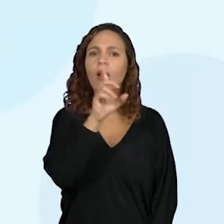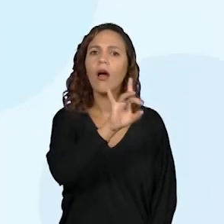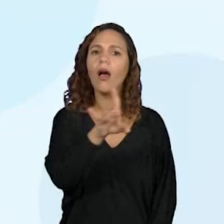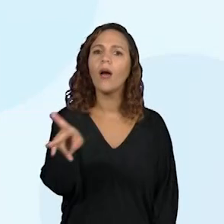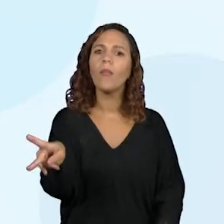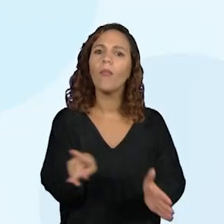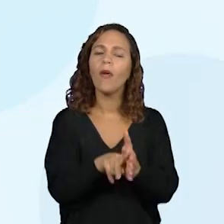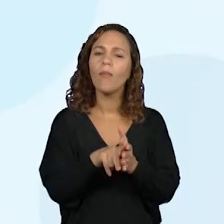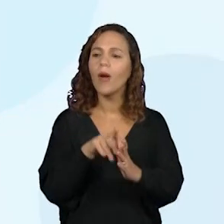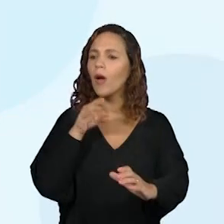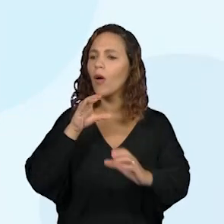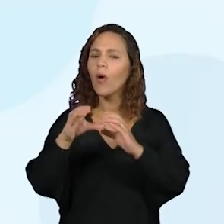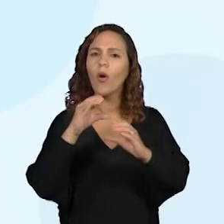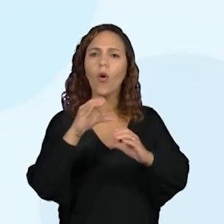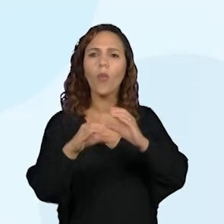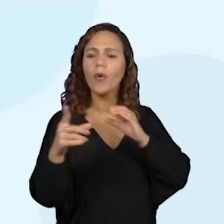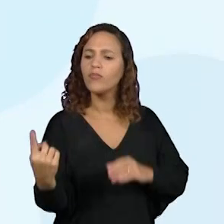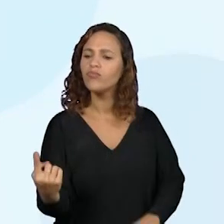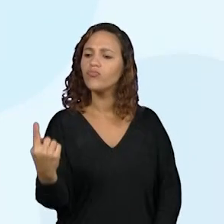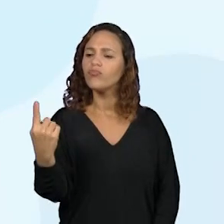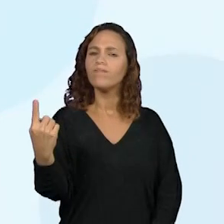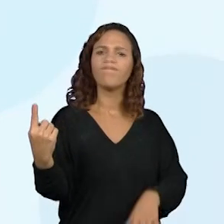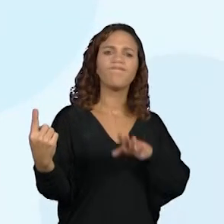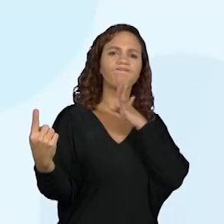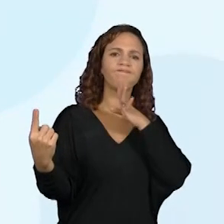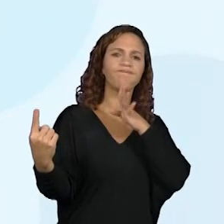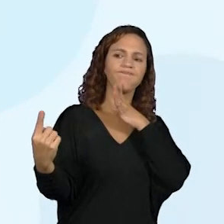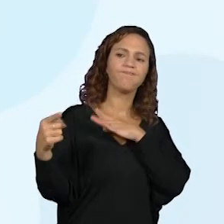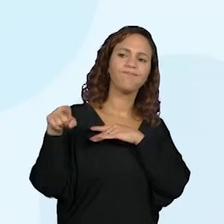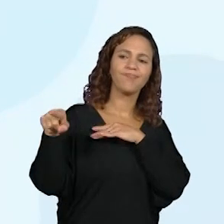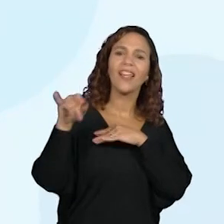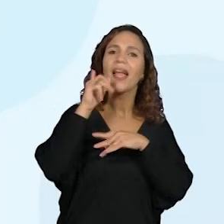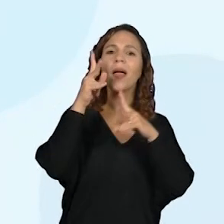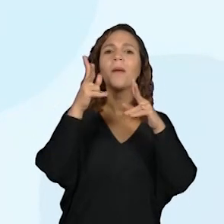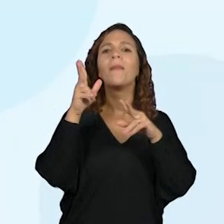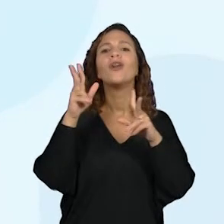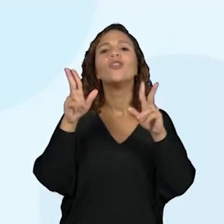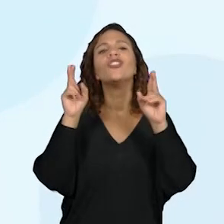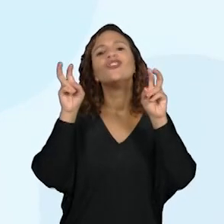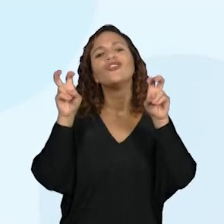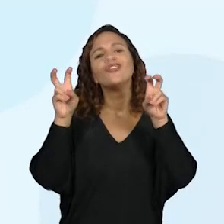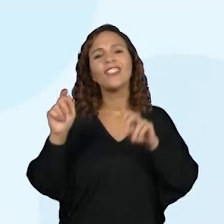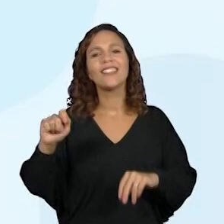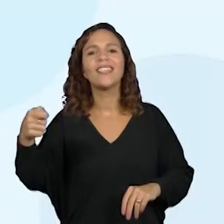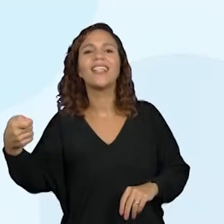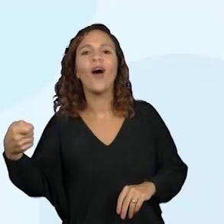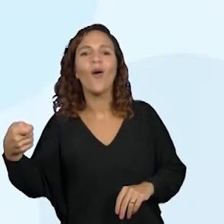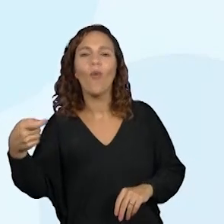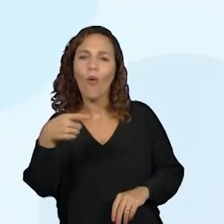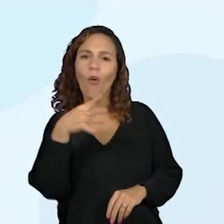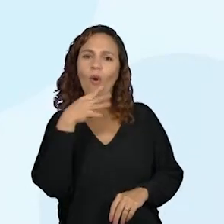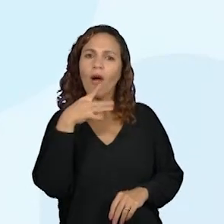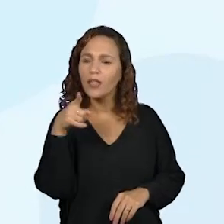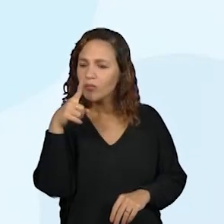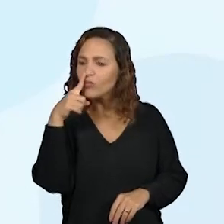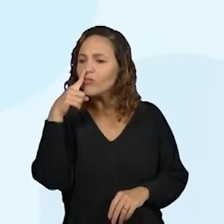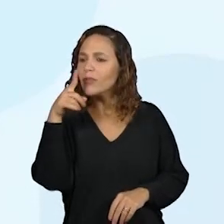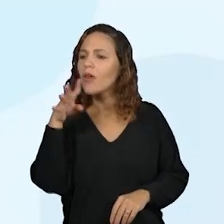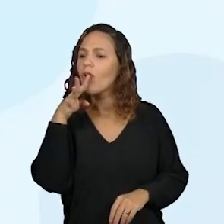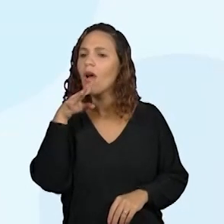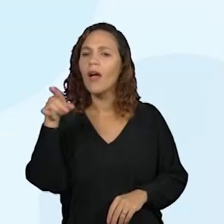para a identificação única de cada indivíduo é através do cheiro que